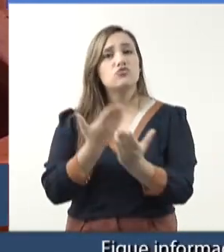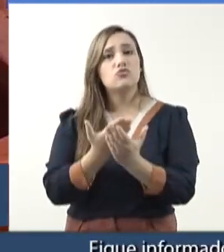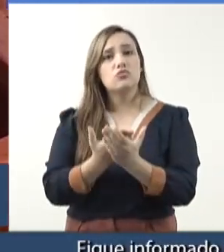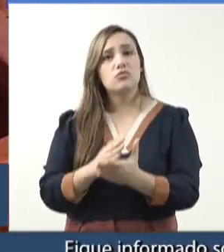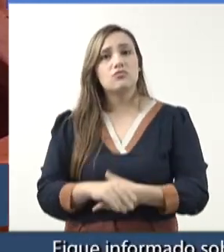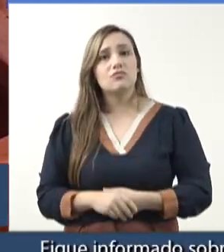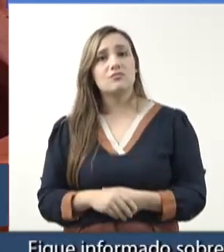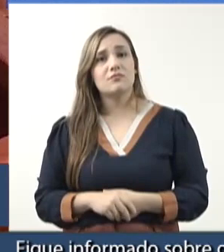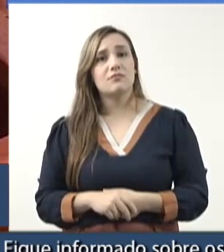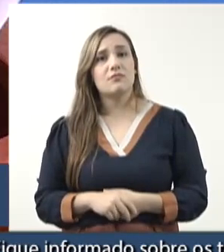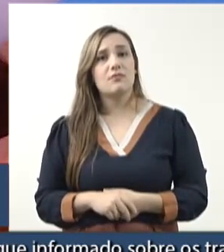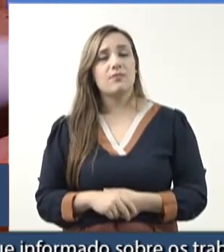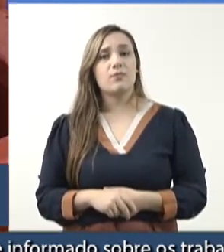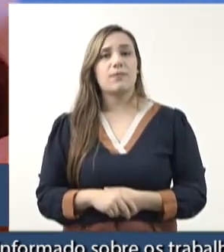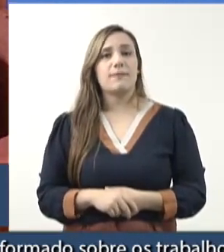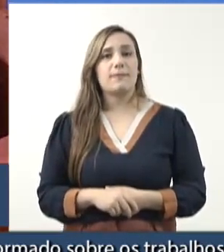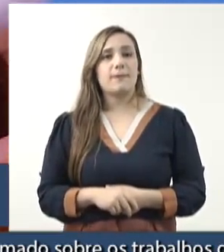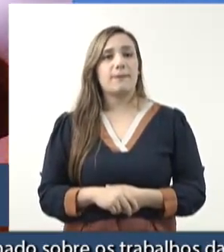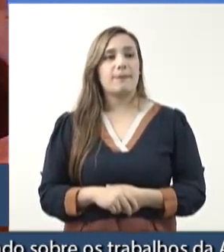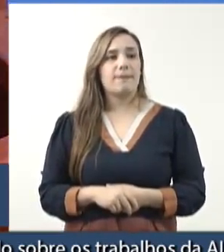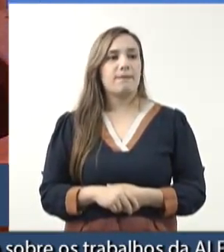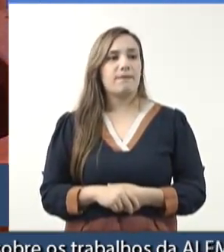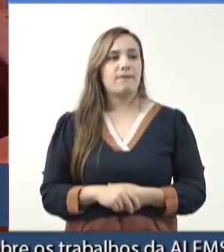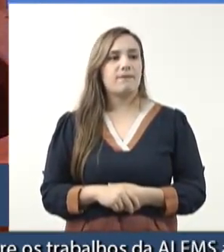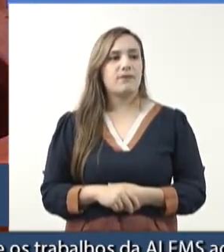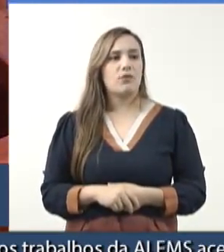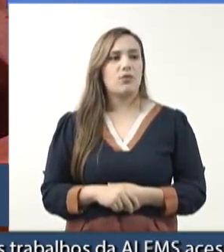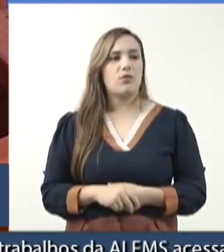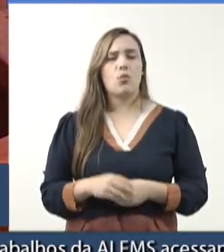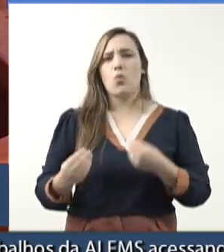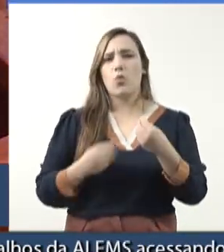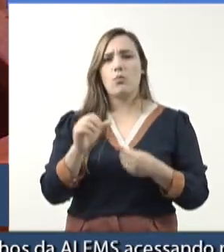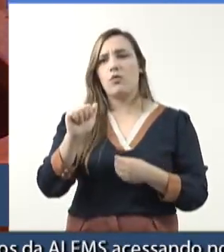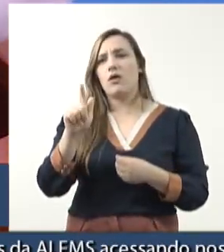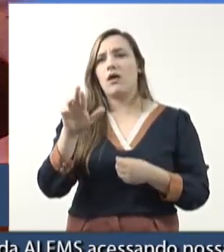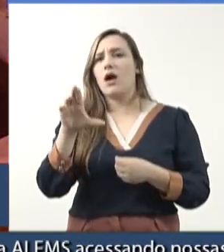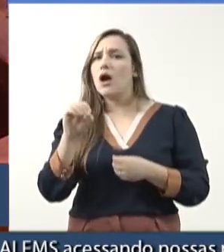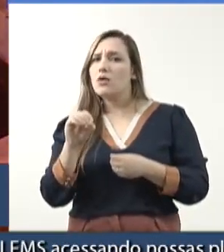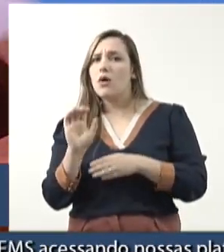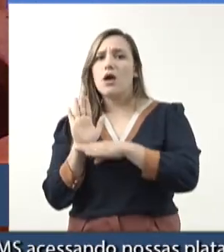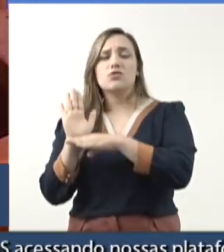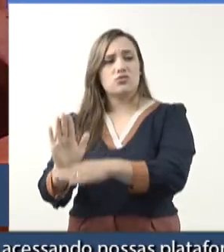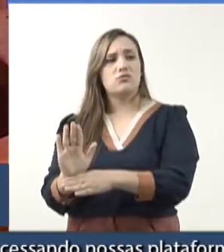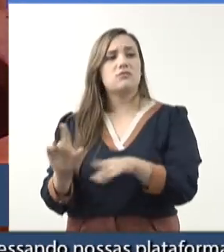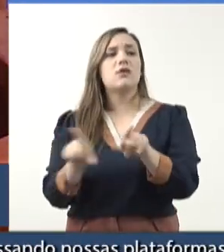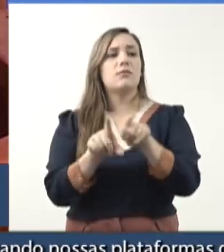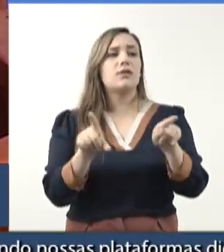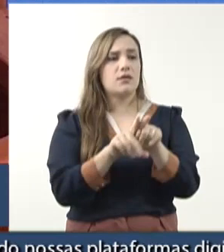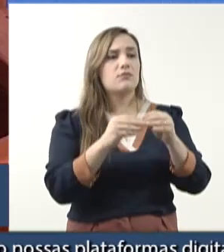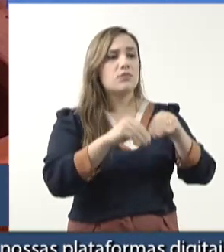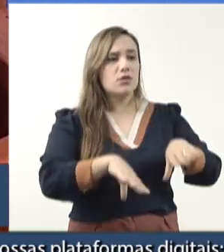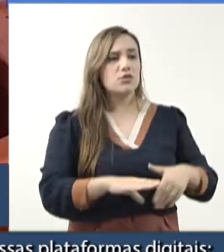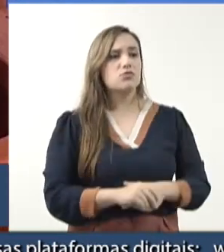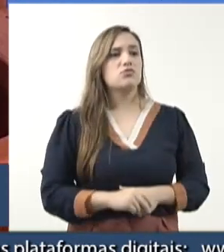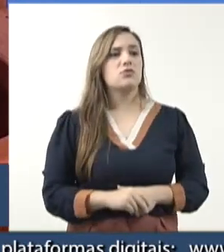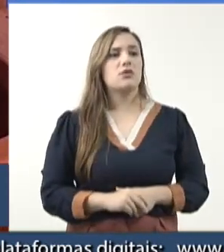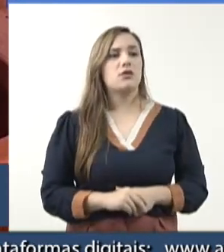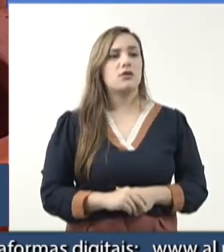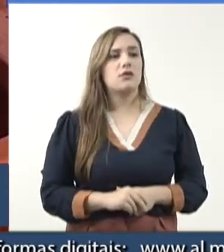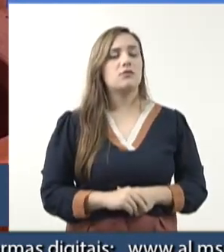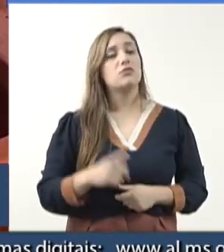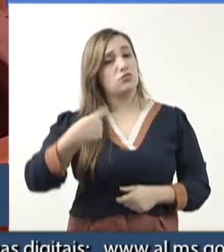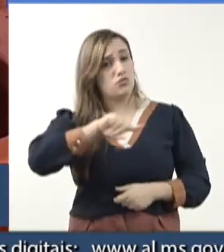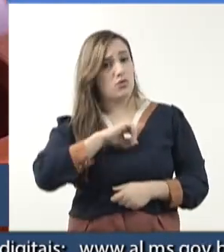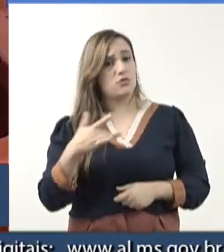sendo levantados, o quanto que o agro ajuda o Estado e o quanto que também está prejudicando a